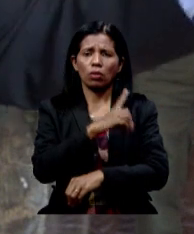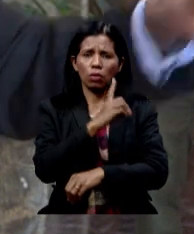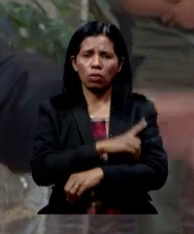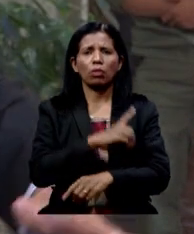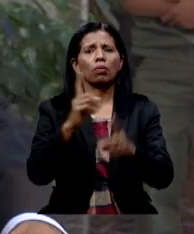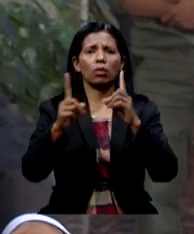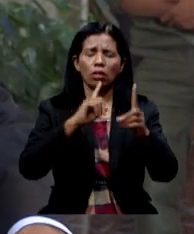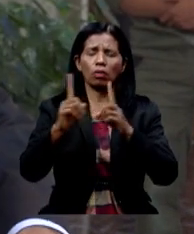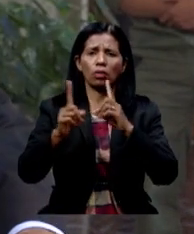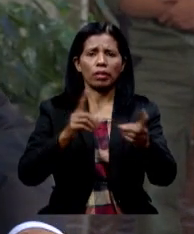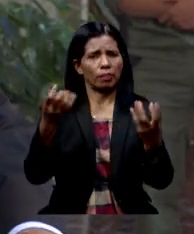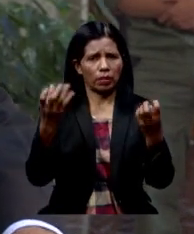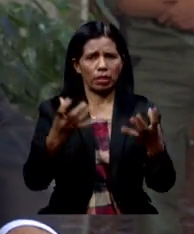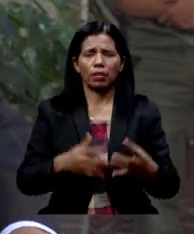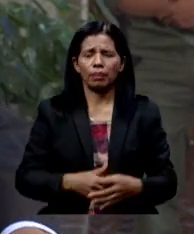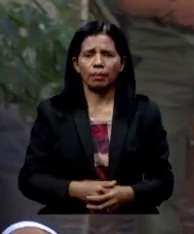loro-loram.